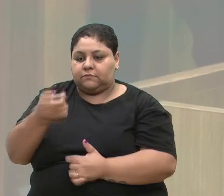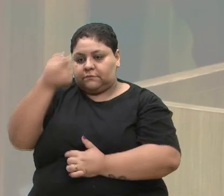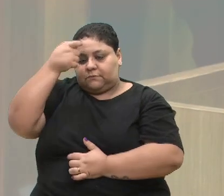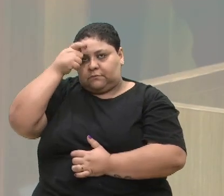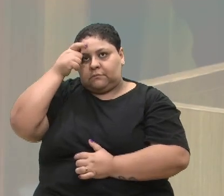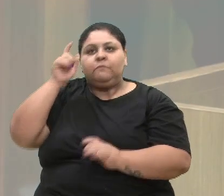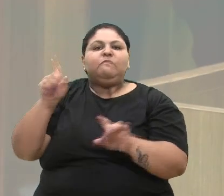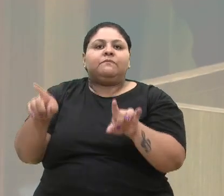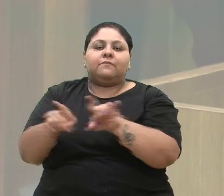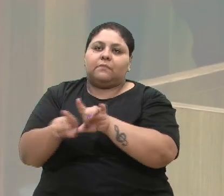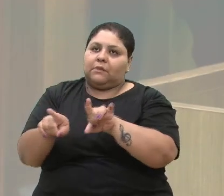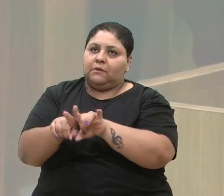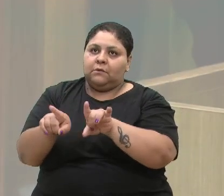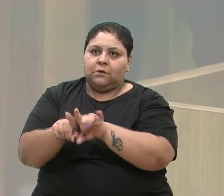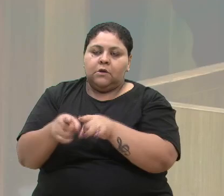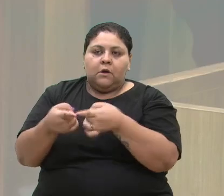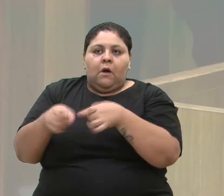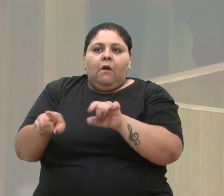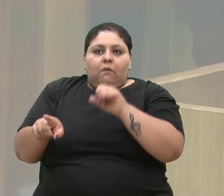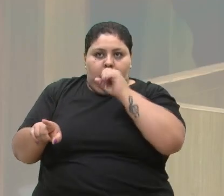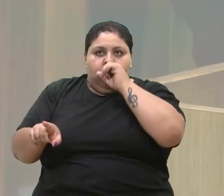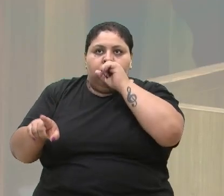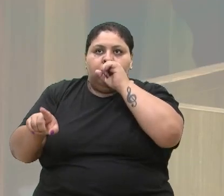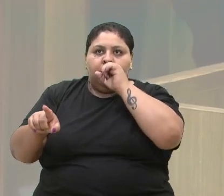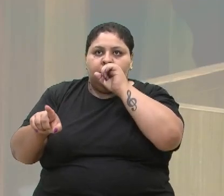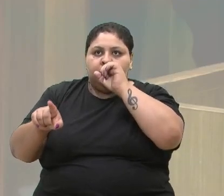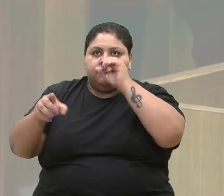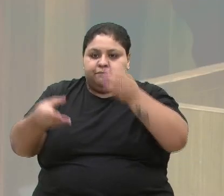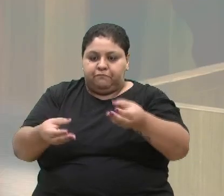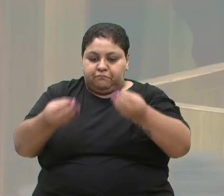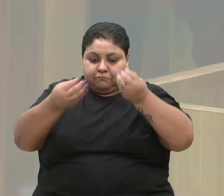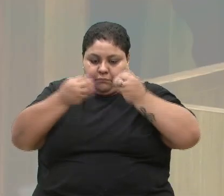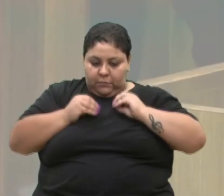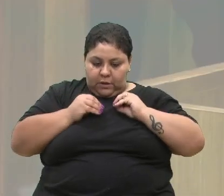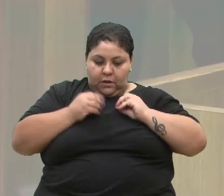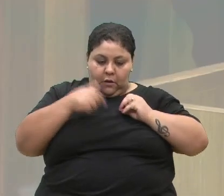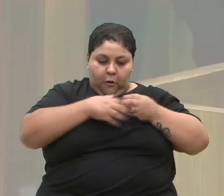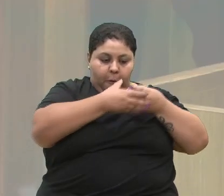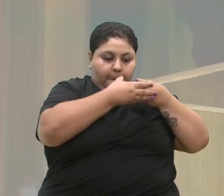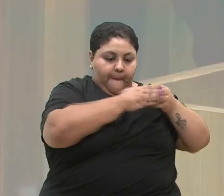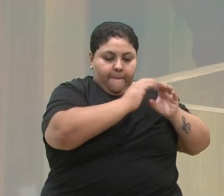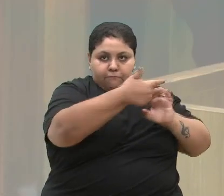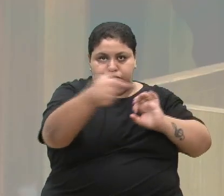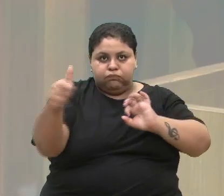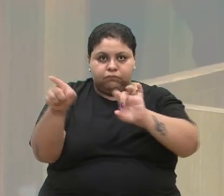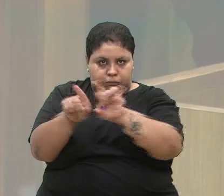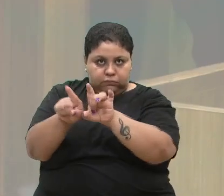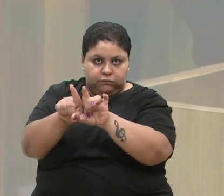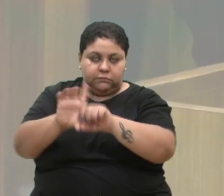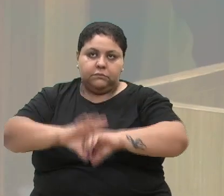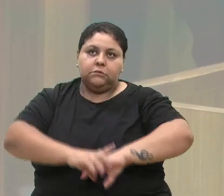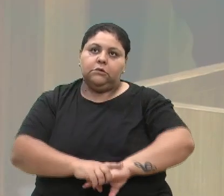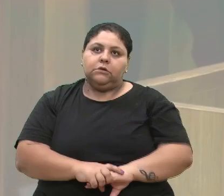pleno, mas que pertencem ao meu convívio e ao convívio dos demais.